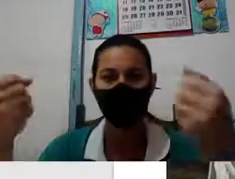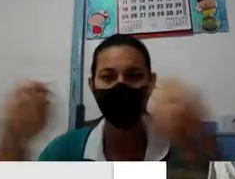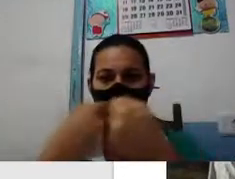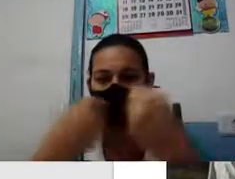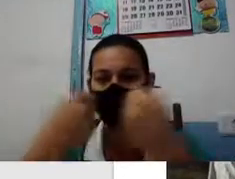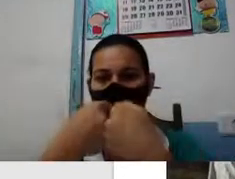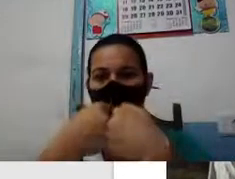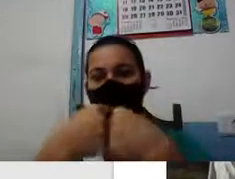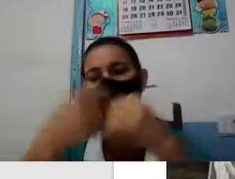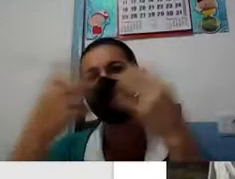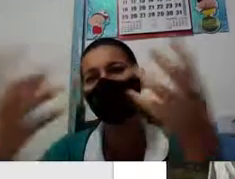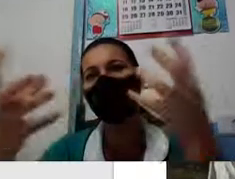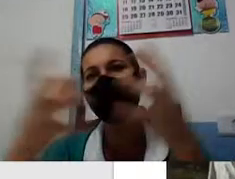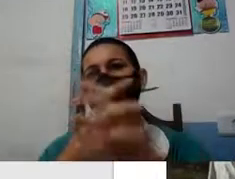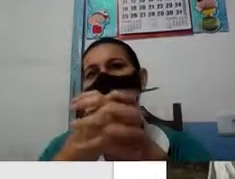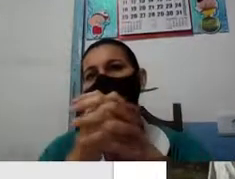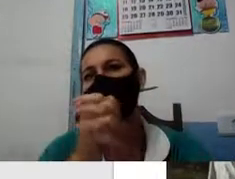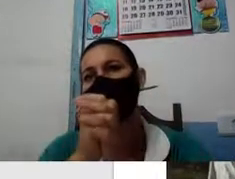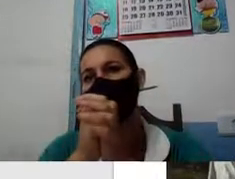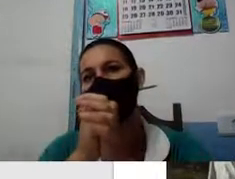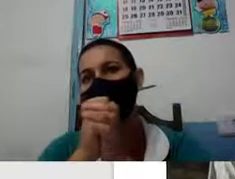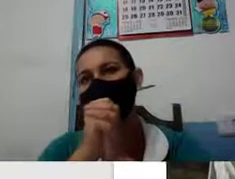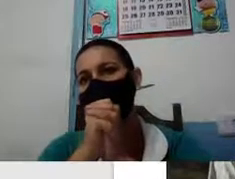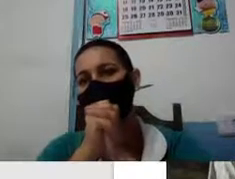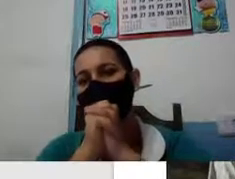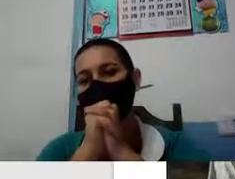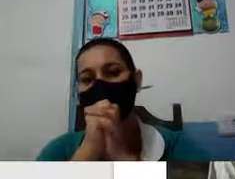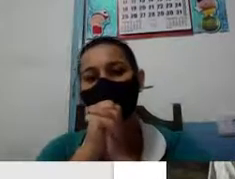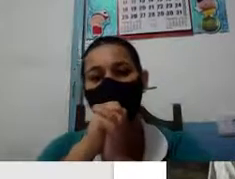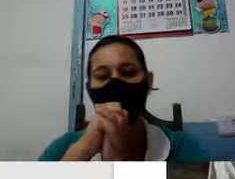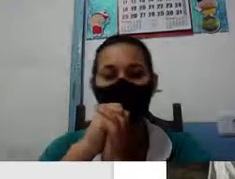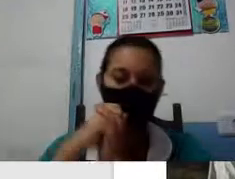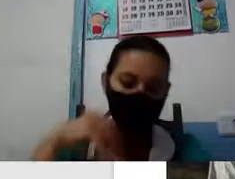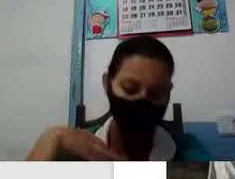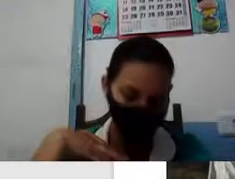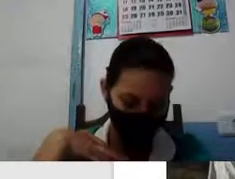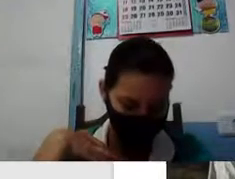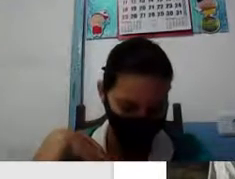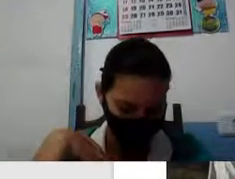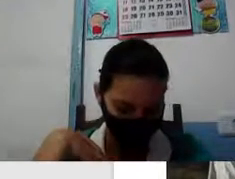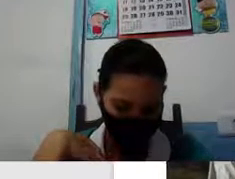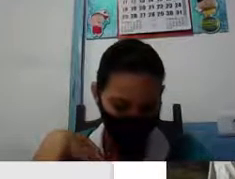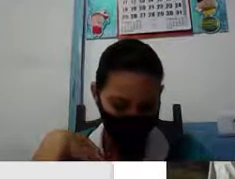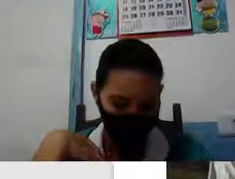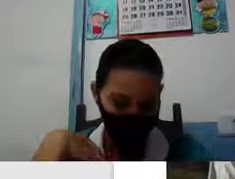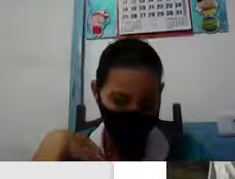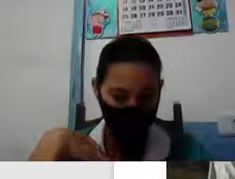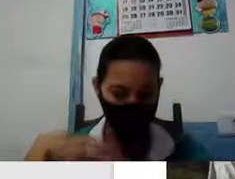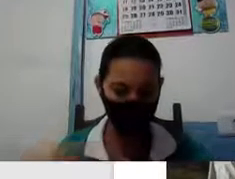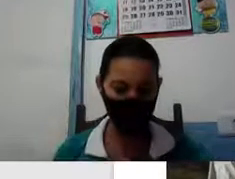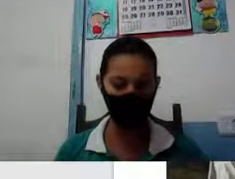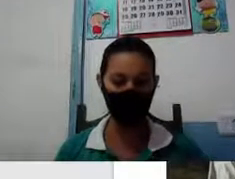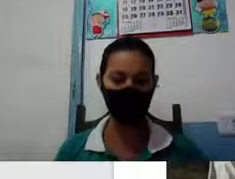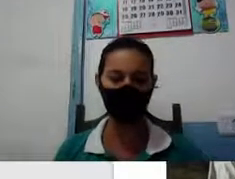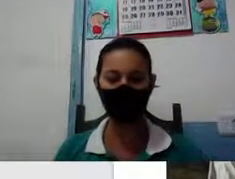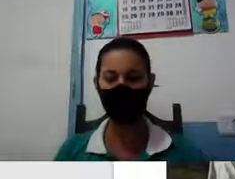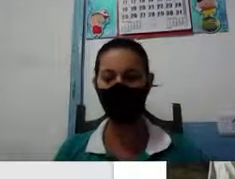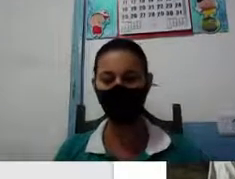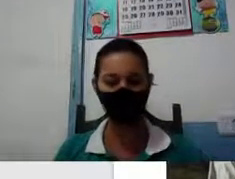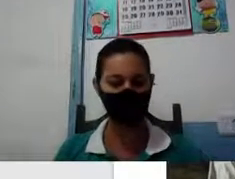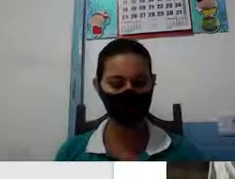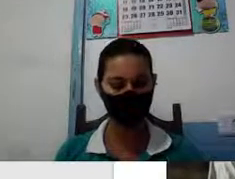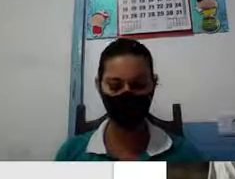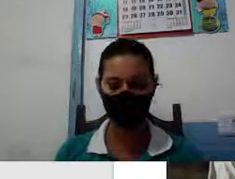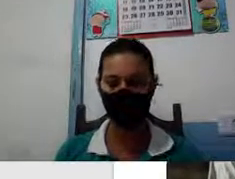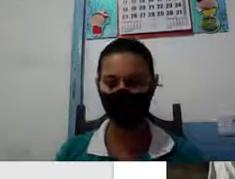Então, esse conflito é que marca o barroco dentro da literatura neste período. O Padre Antônio Vieira aí, que é